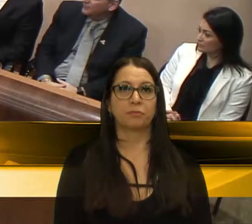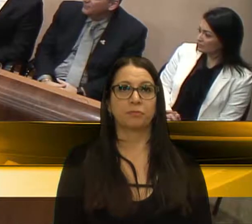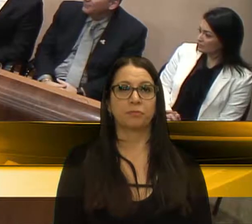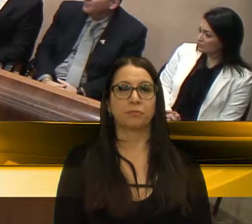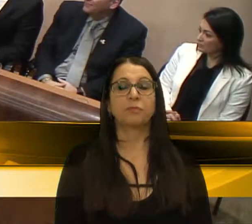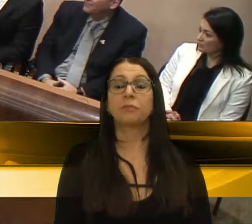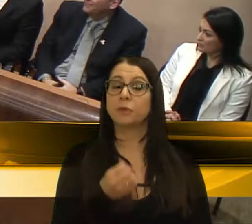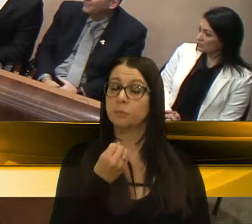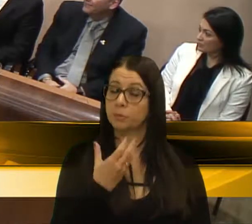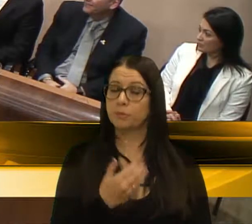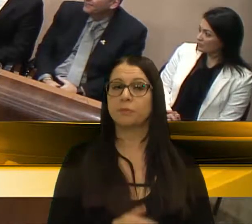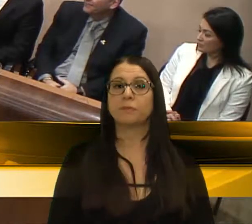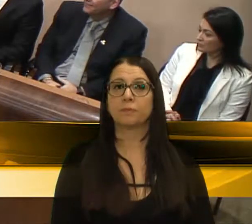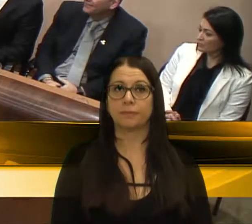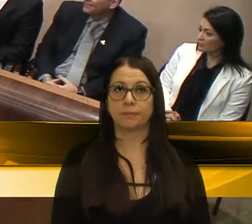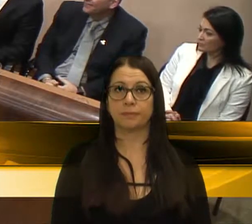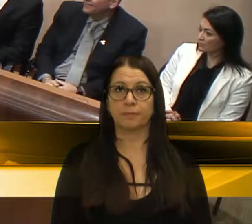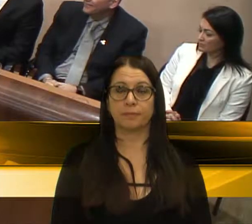Muito bem.